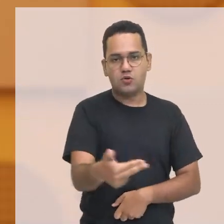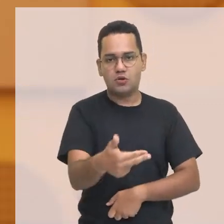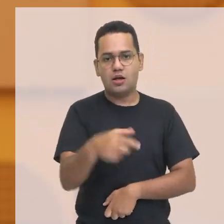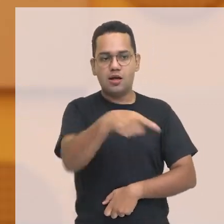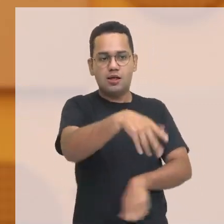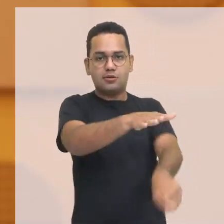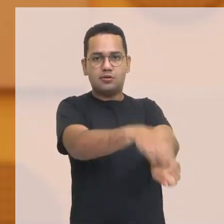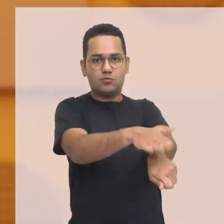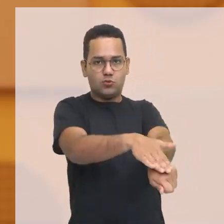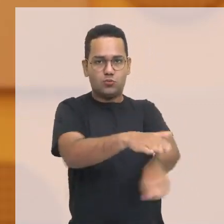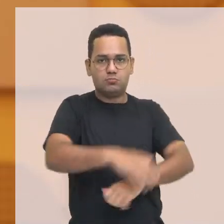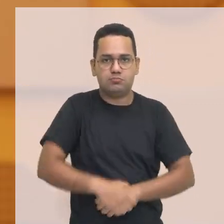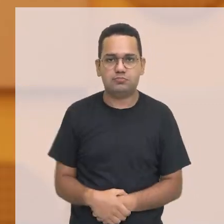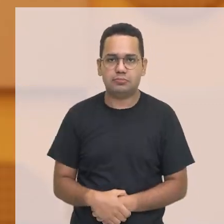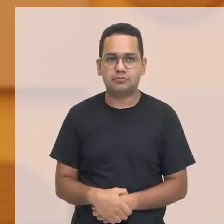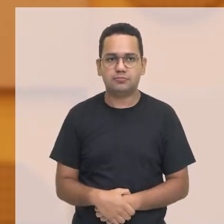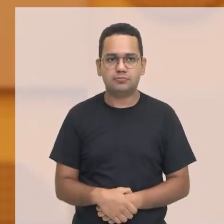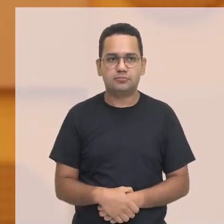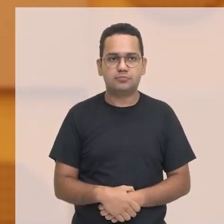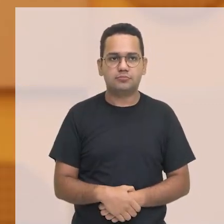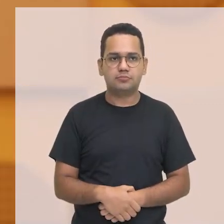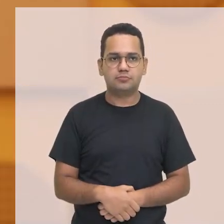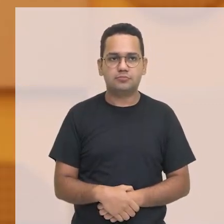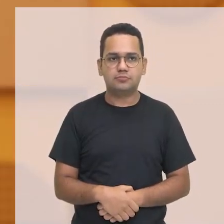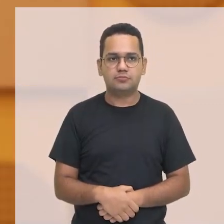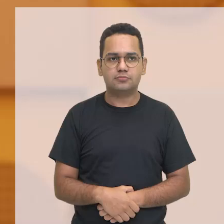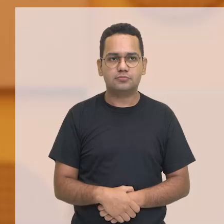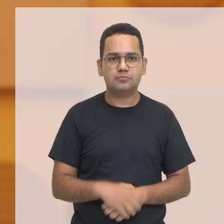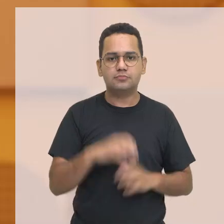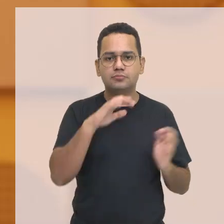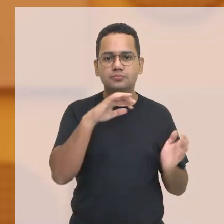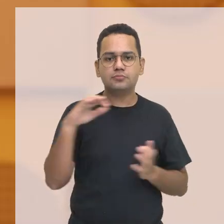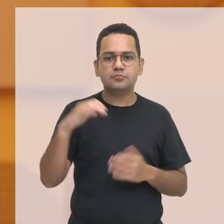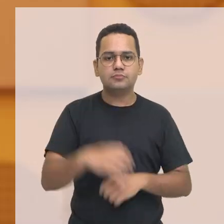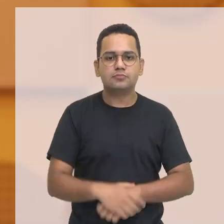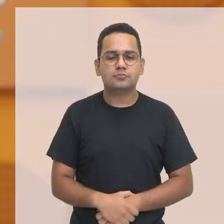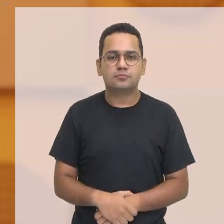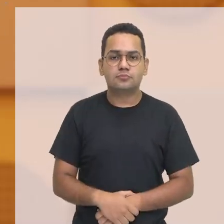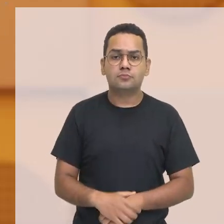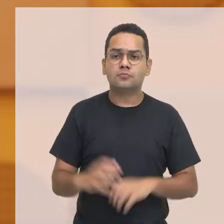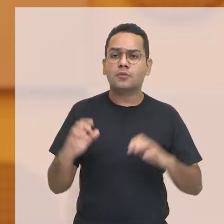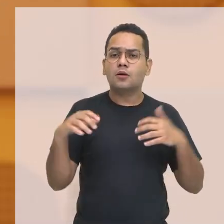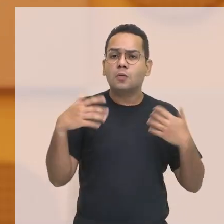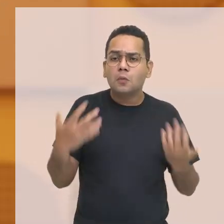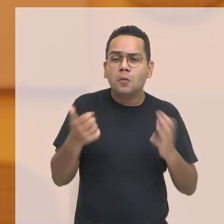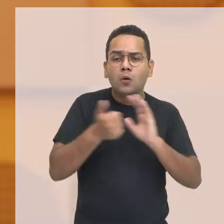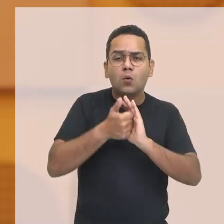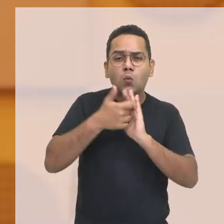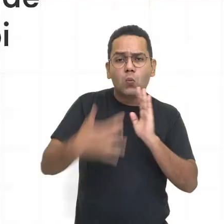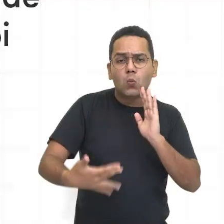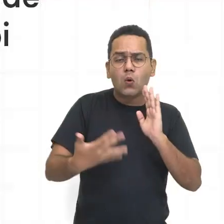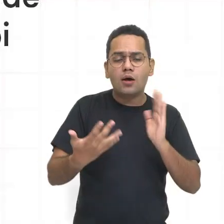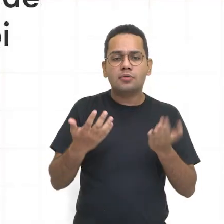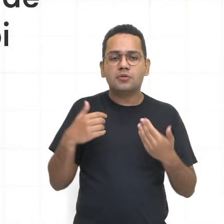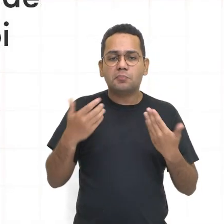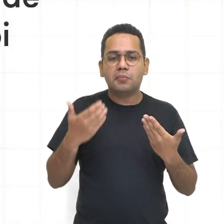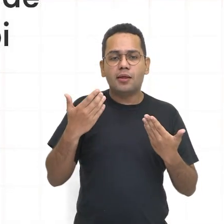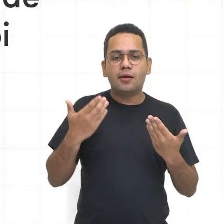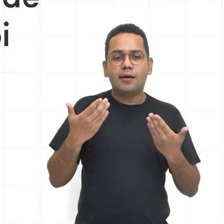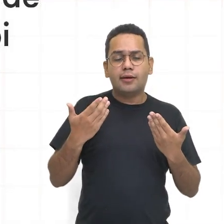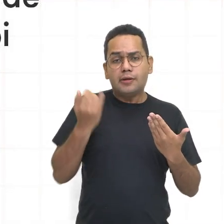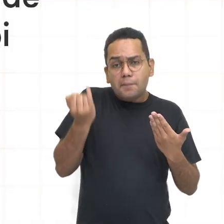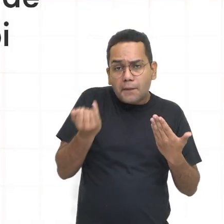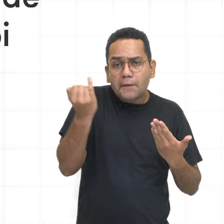Estado independente. E quais são as consequências e legados desse processo de descolonização? Vamos lá.